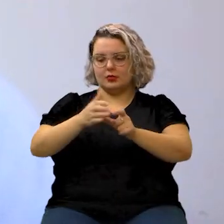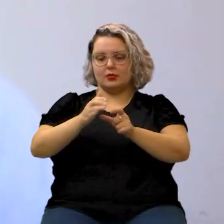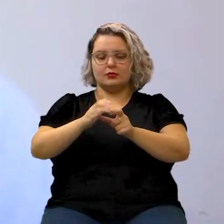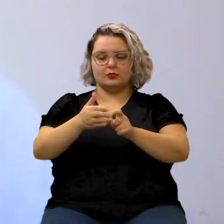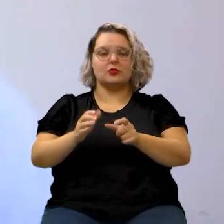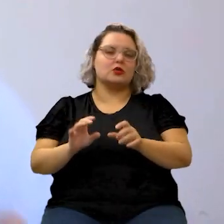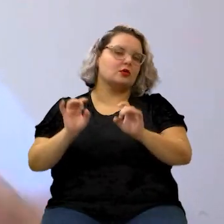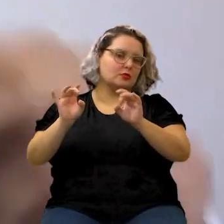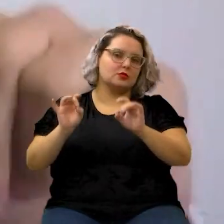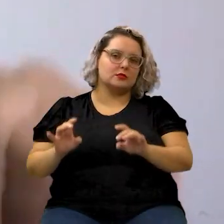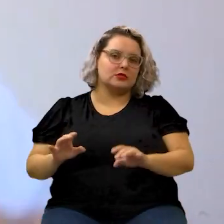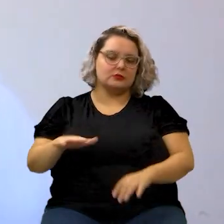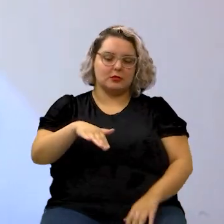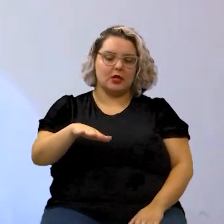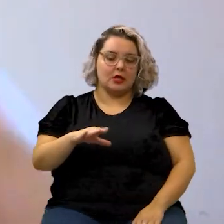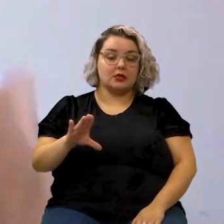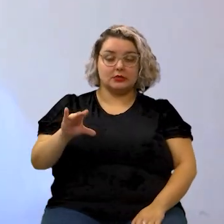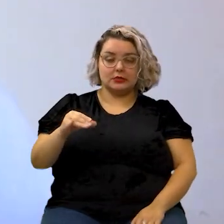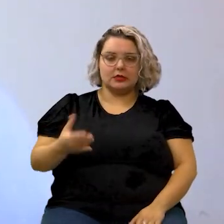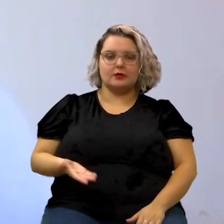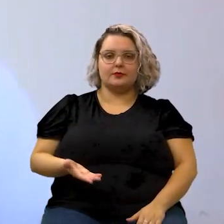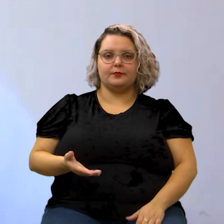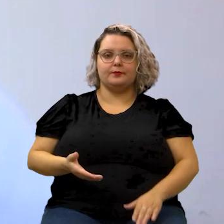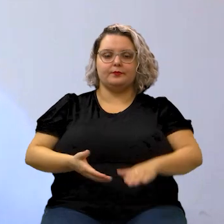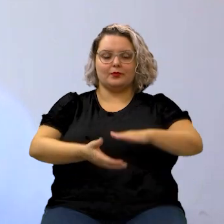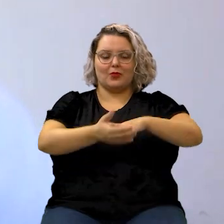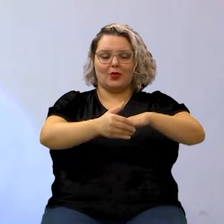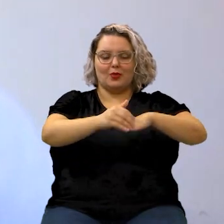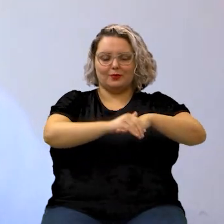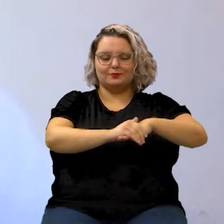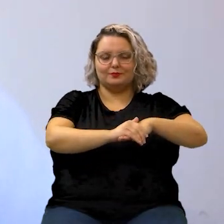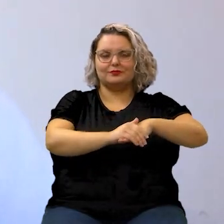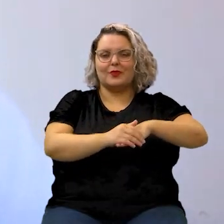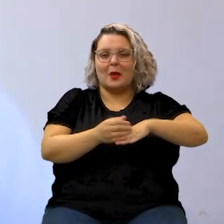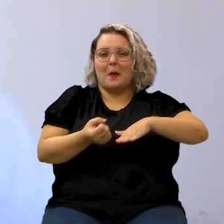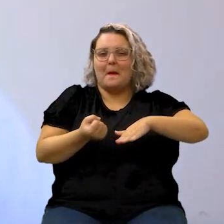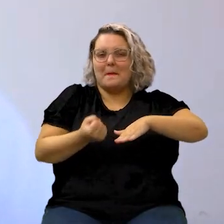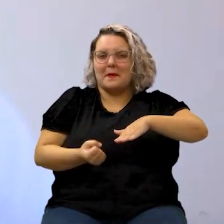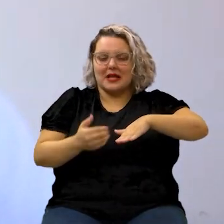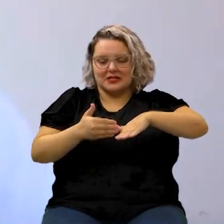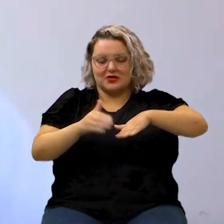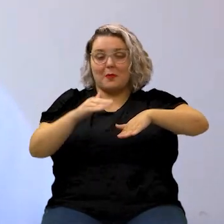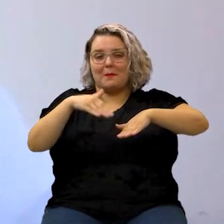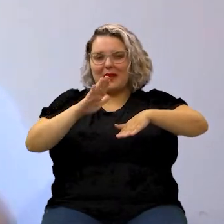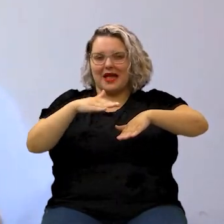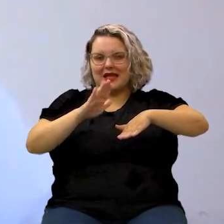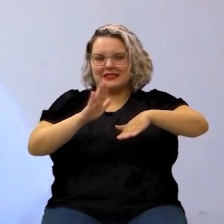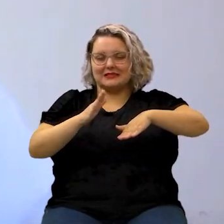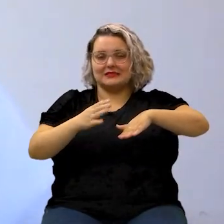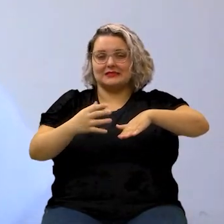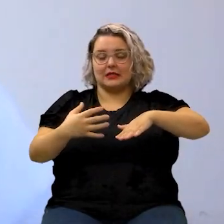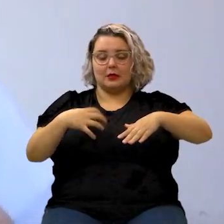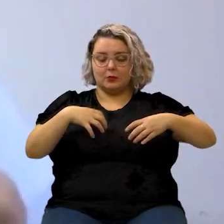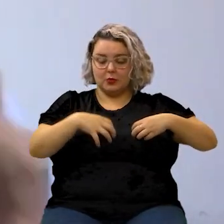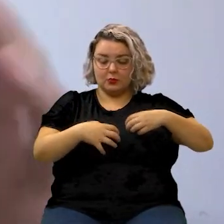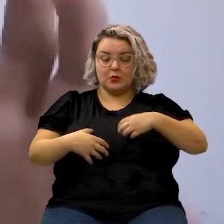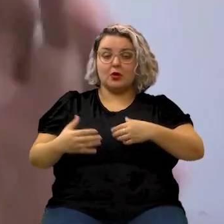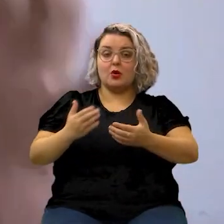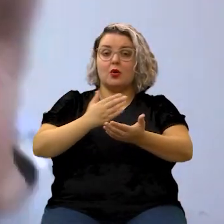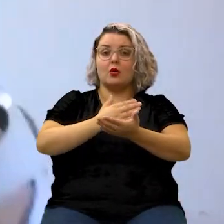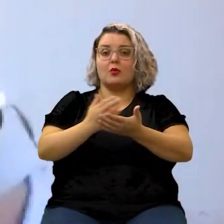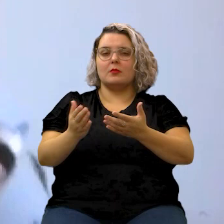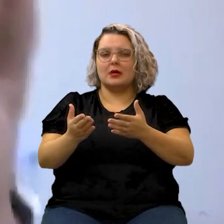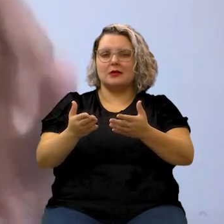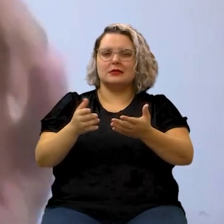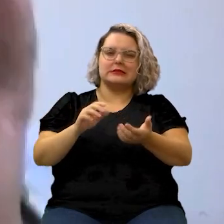o Alex Valdo, né? Então imagina, você está jogando muito peso na frente do seu pé e o dedo, o organismo, ele começa